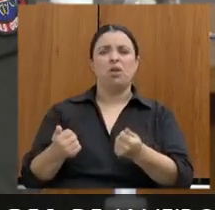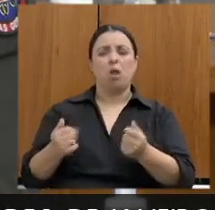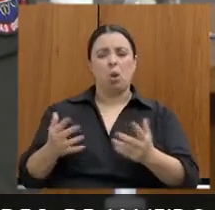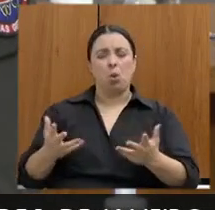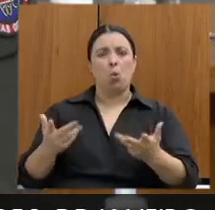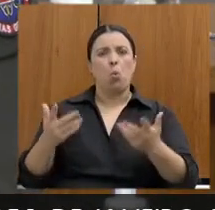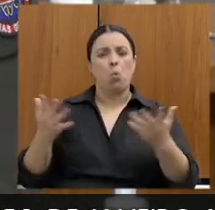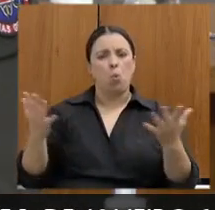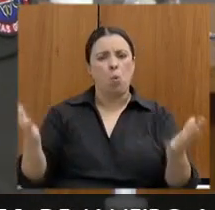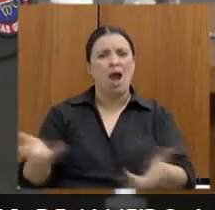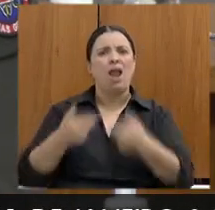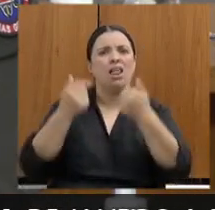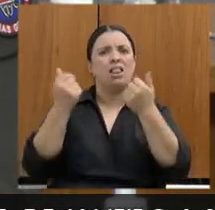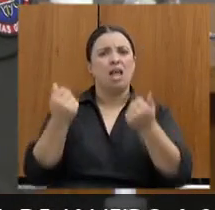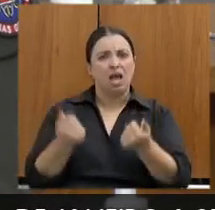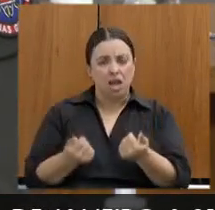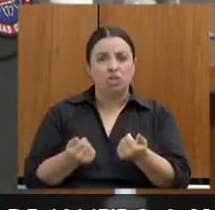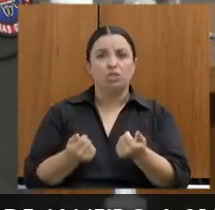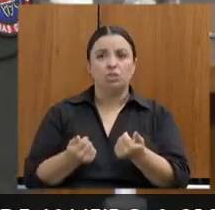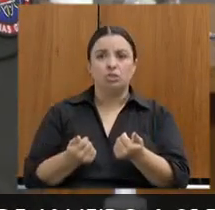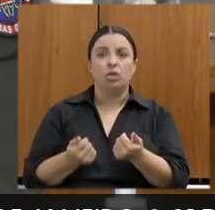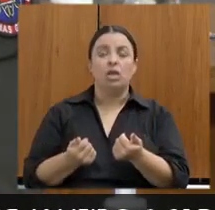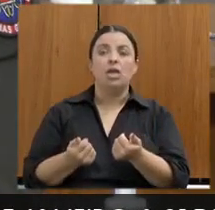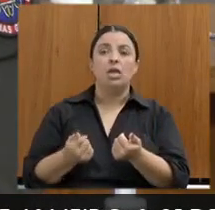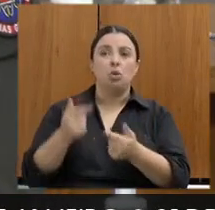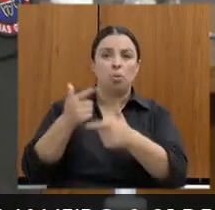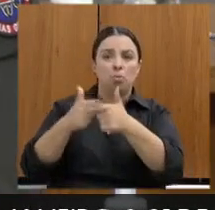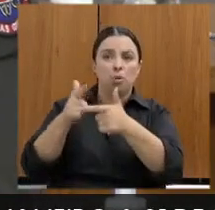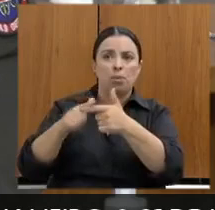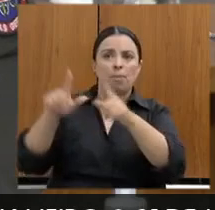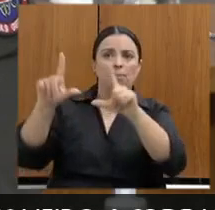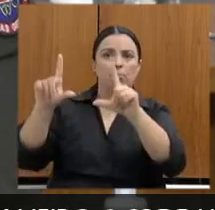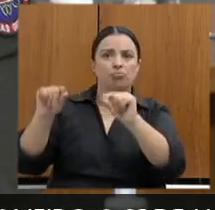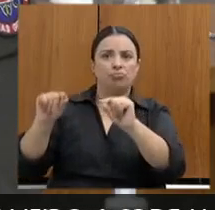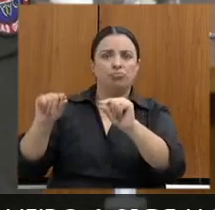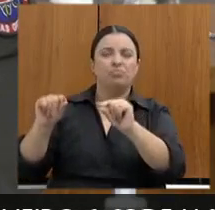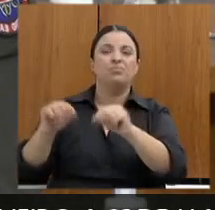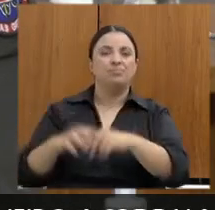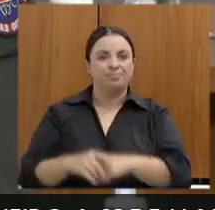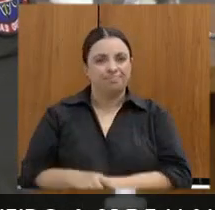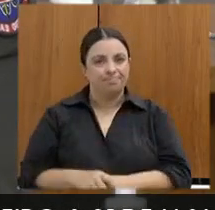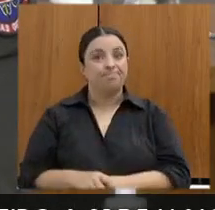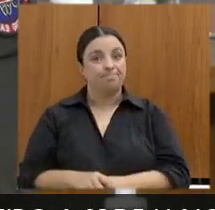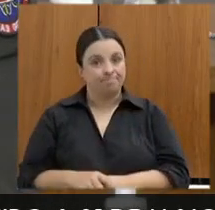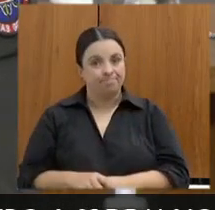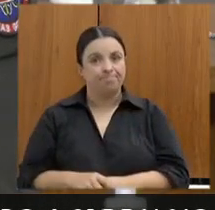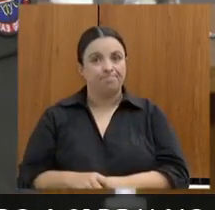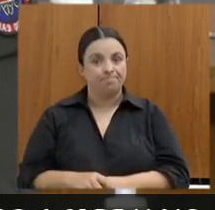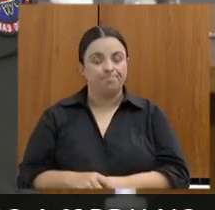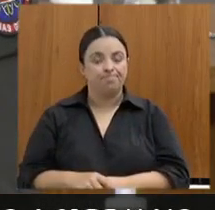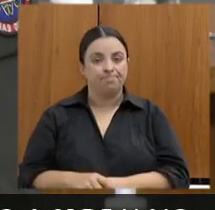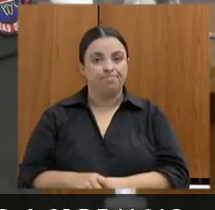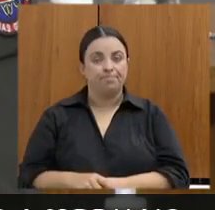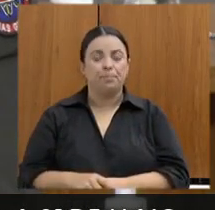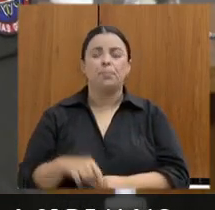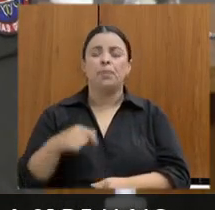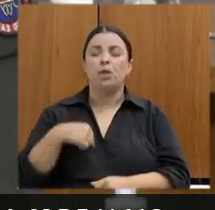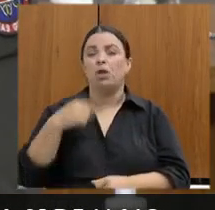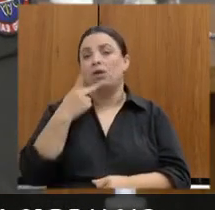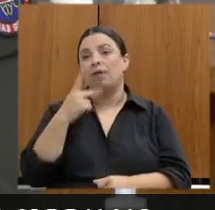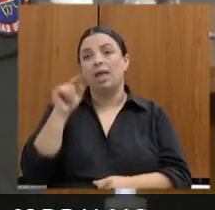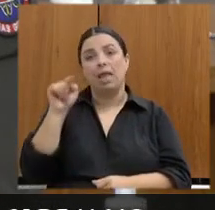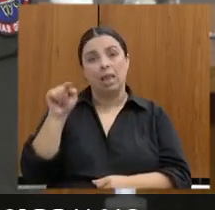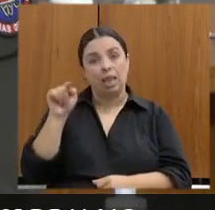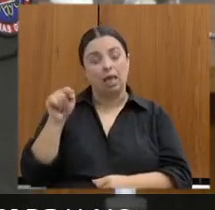décimo andar e minimizou o problema naquela estrutura eu quero destacar aqui que era um